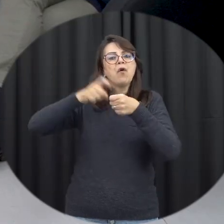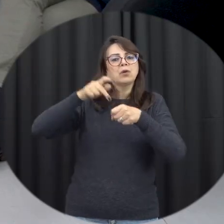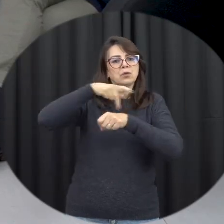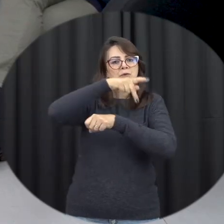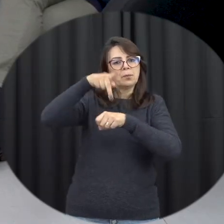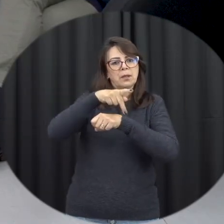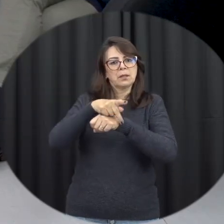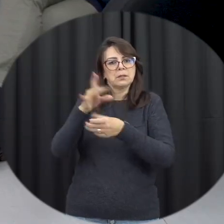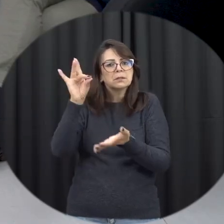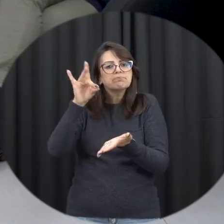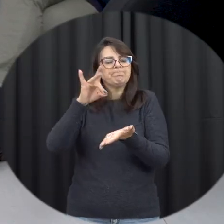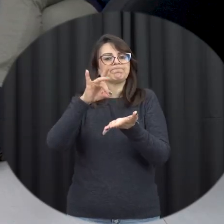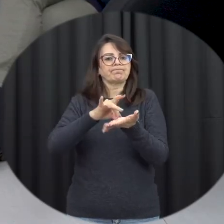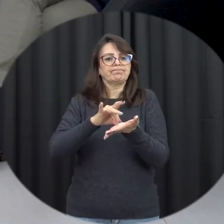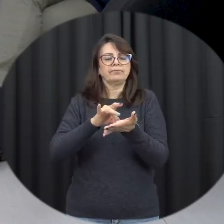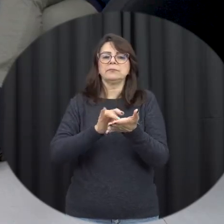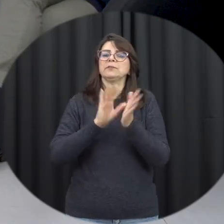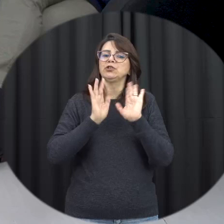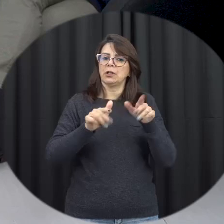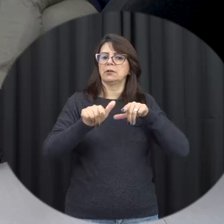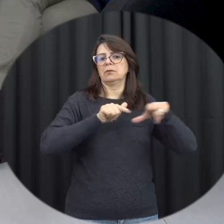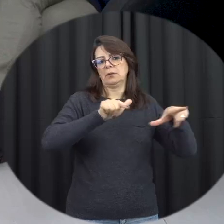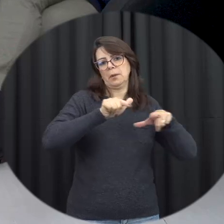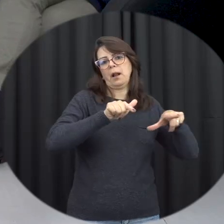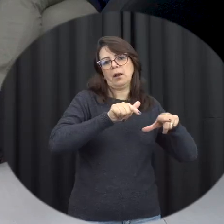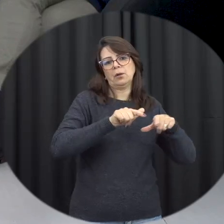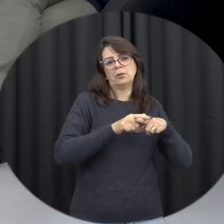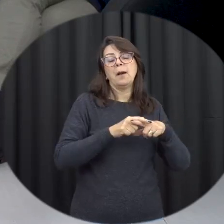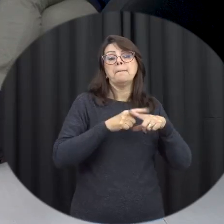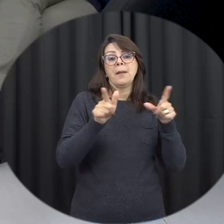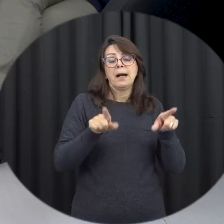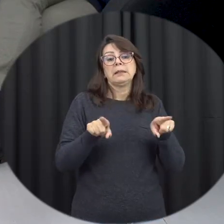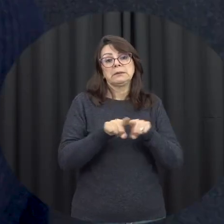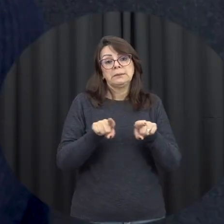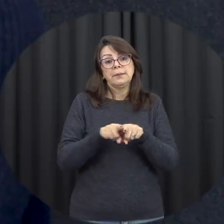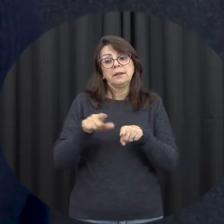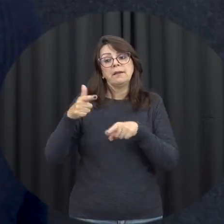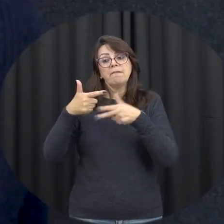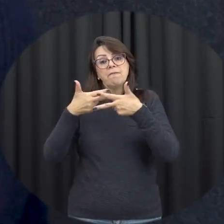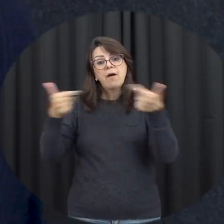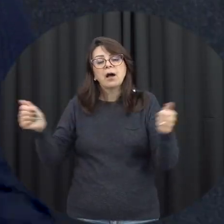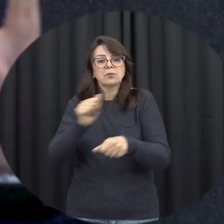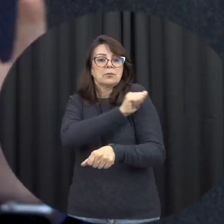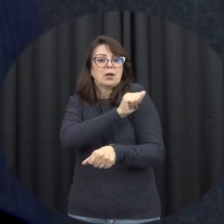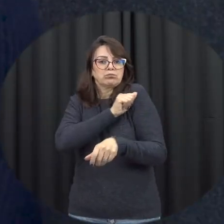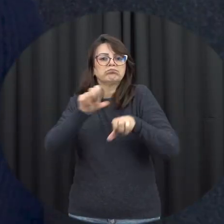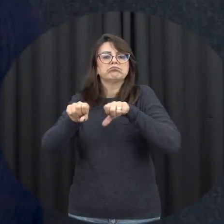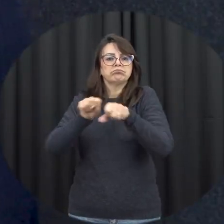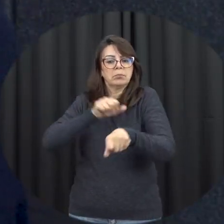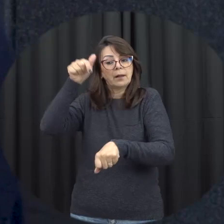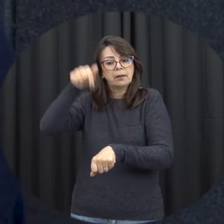docência universitária, no Ministério da Saúde. Não são muitos ainda, mas também não temos